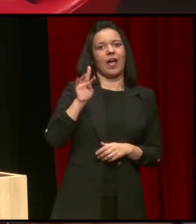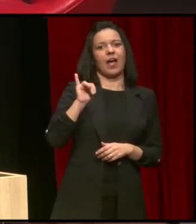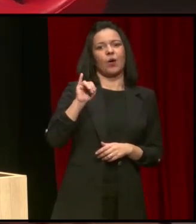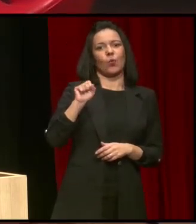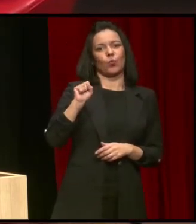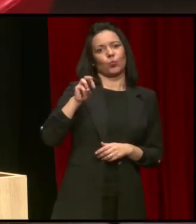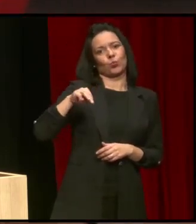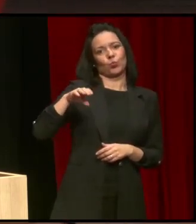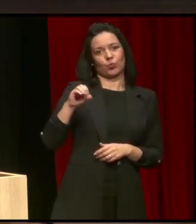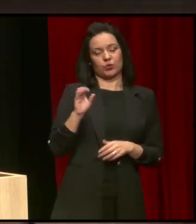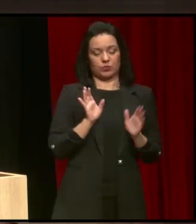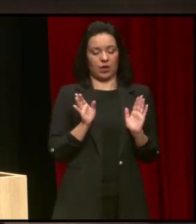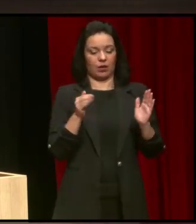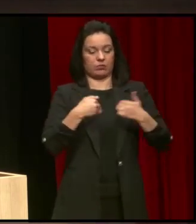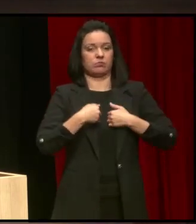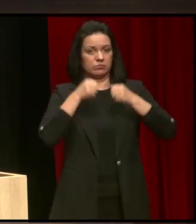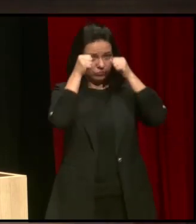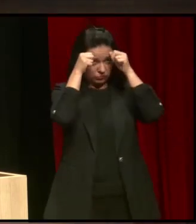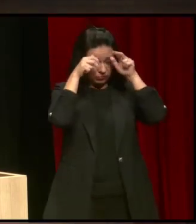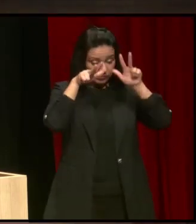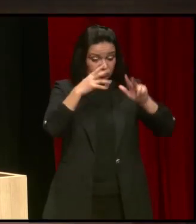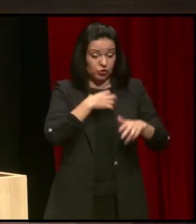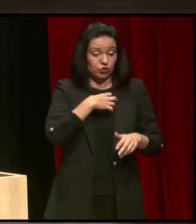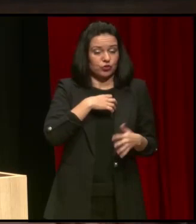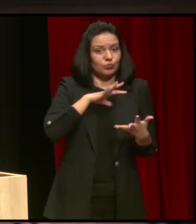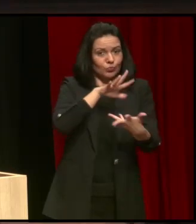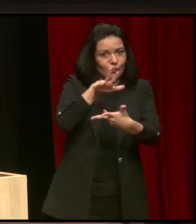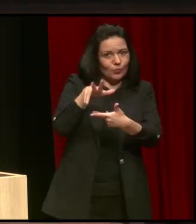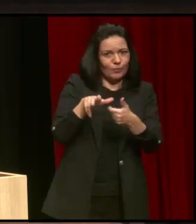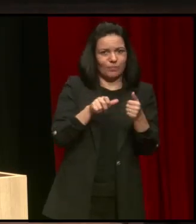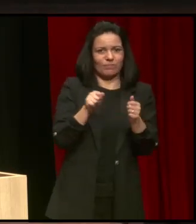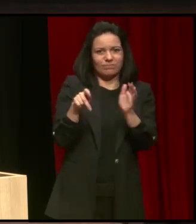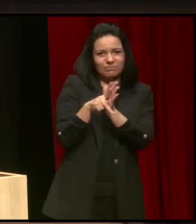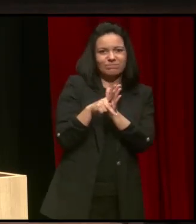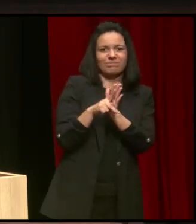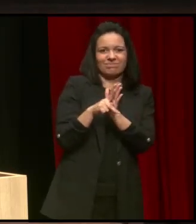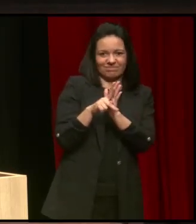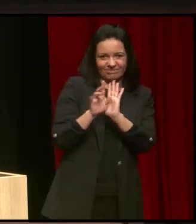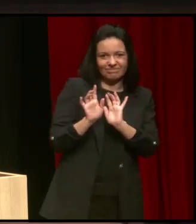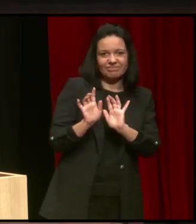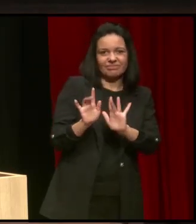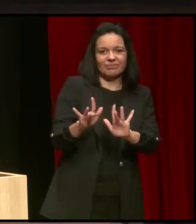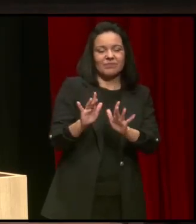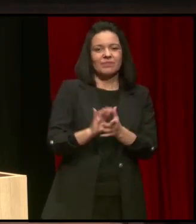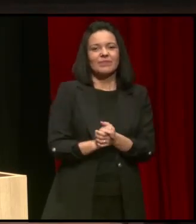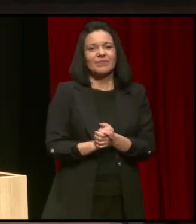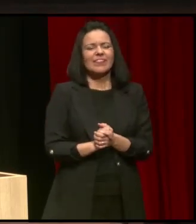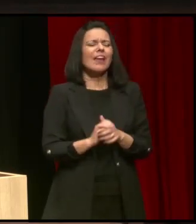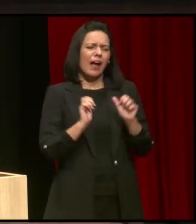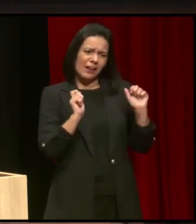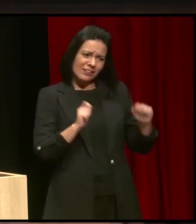deles. Então, gente, essa é a razão que eu trabalho com pessoas